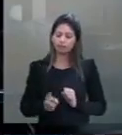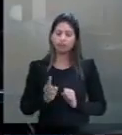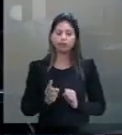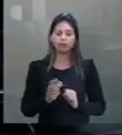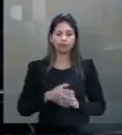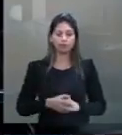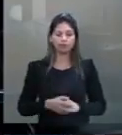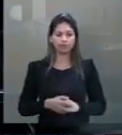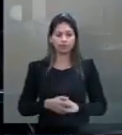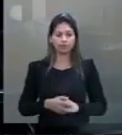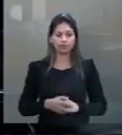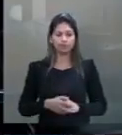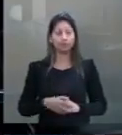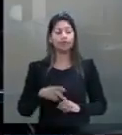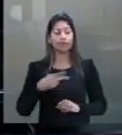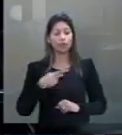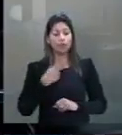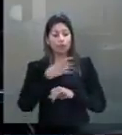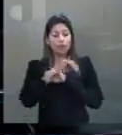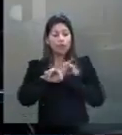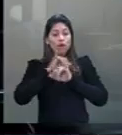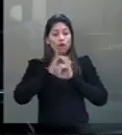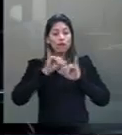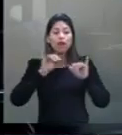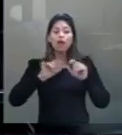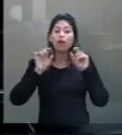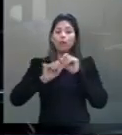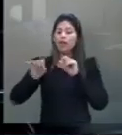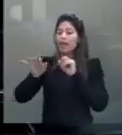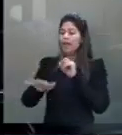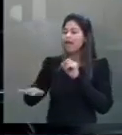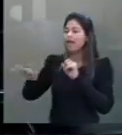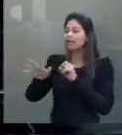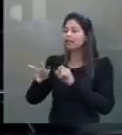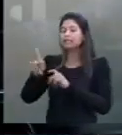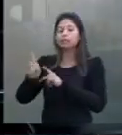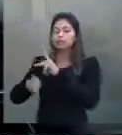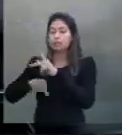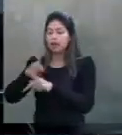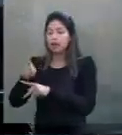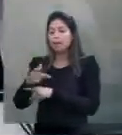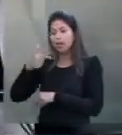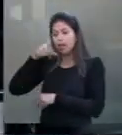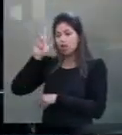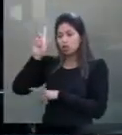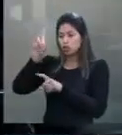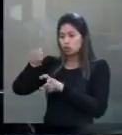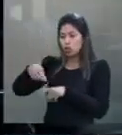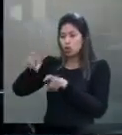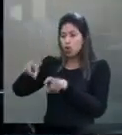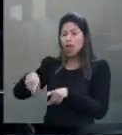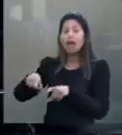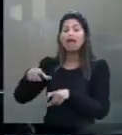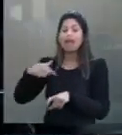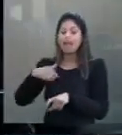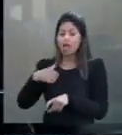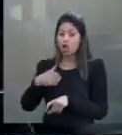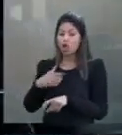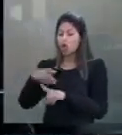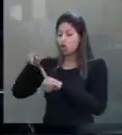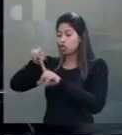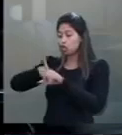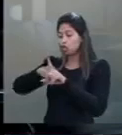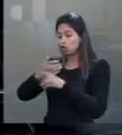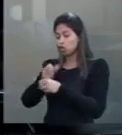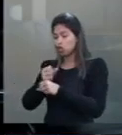agora falar a última parte sobre o trabalhador rural. Em 2017, eu estive na casa de uma agricultura familiar.